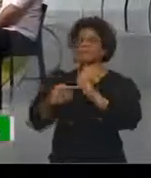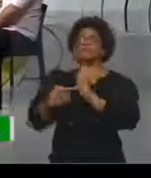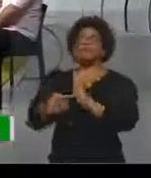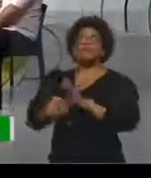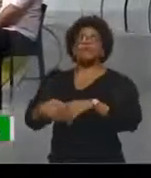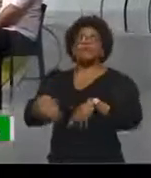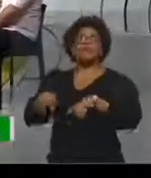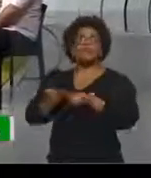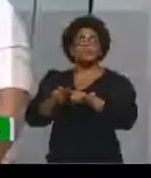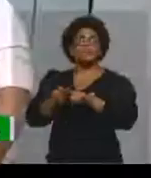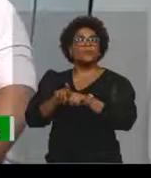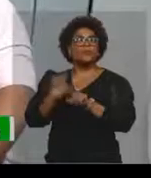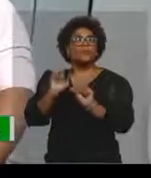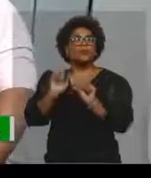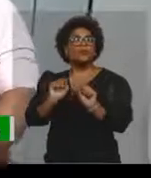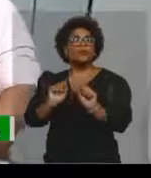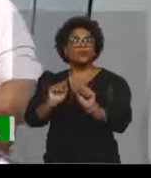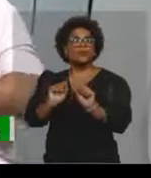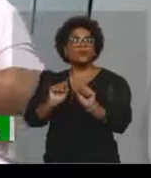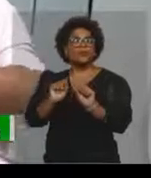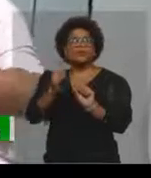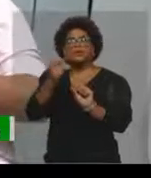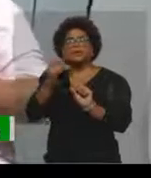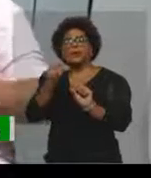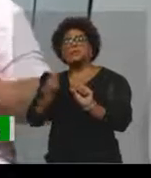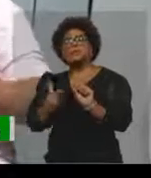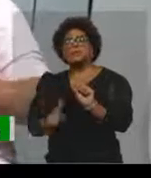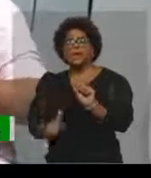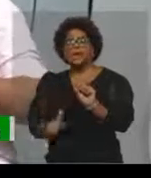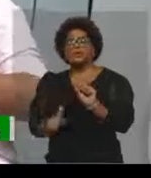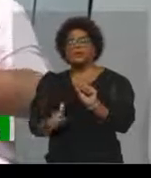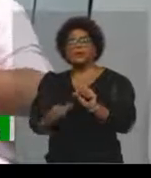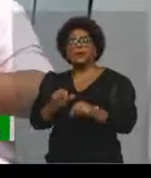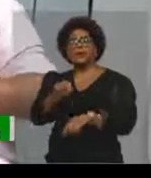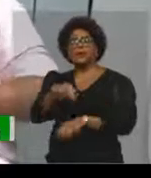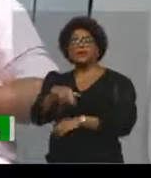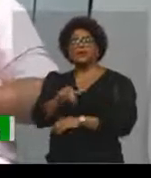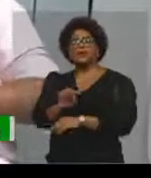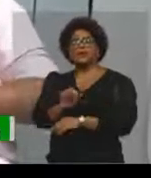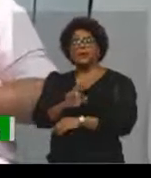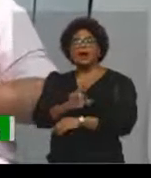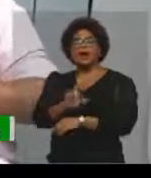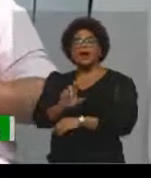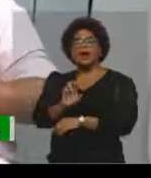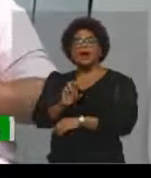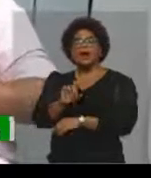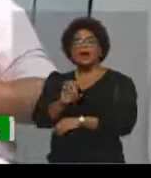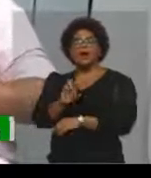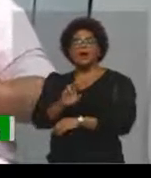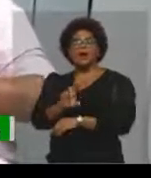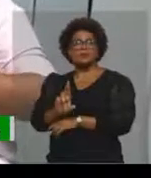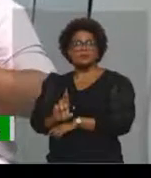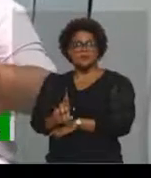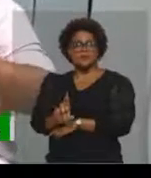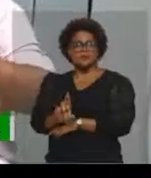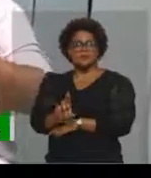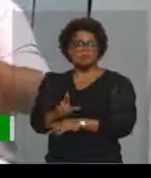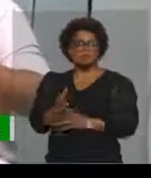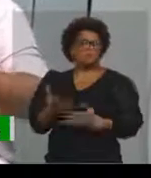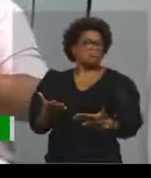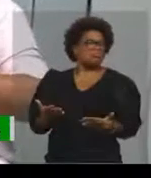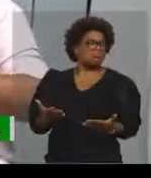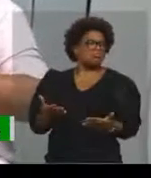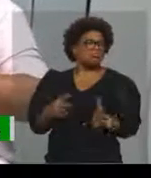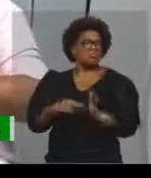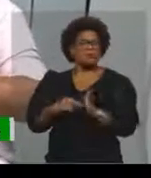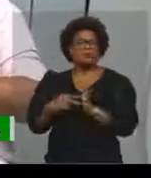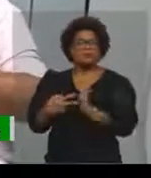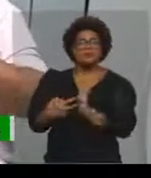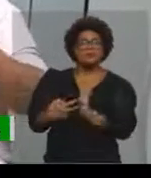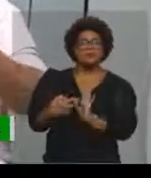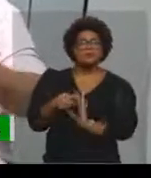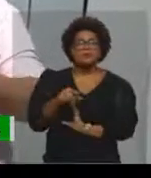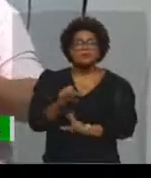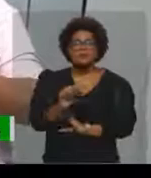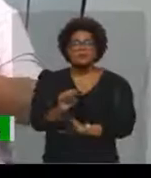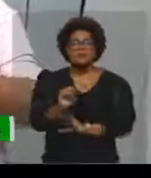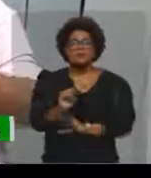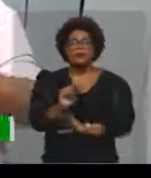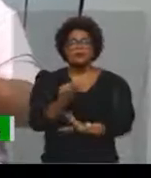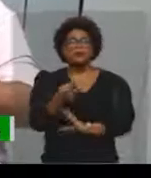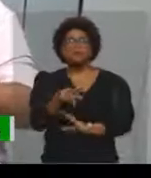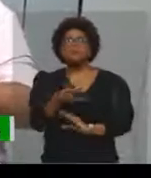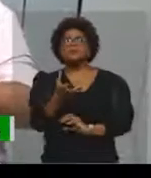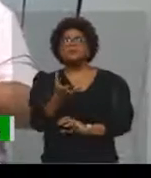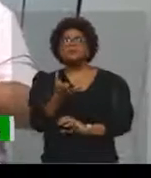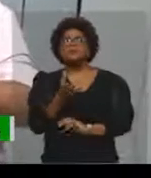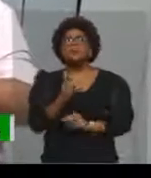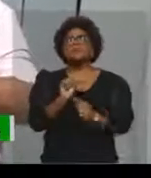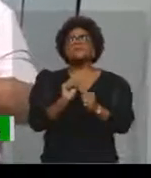normalmente não haver um narrador não quer dizer que se você queira aí escrever uma peça para encenar aí no seu tempo